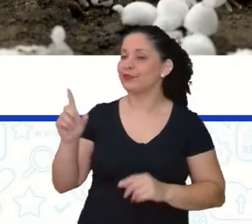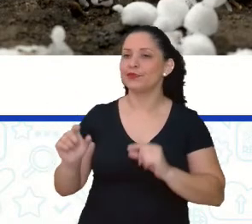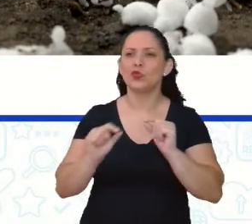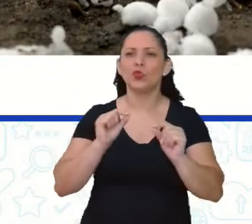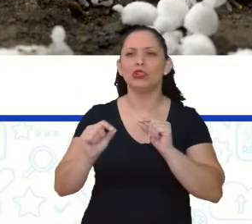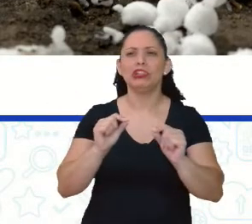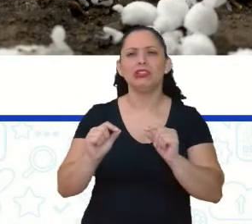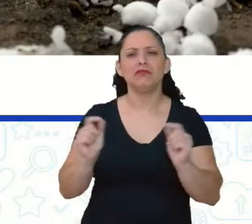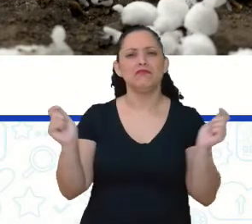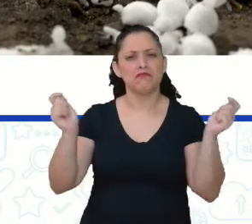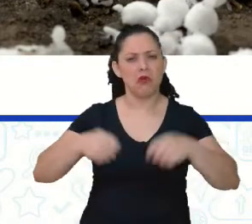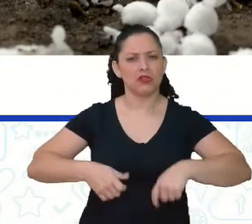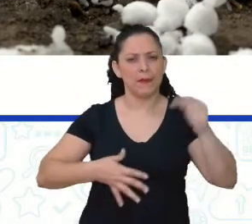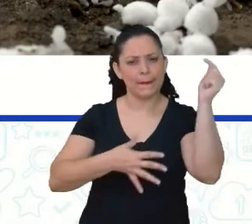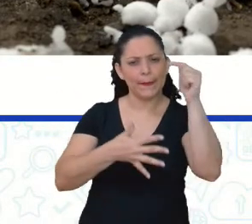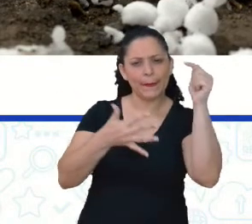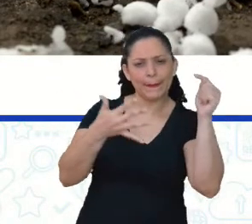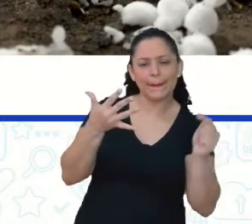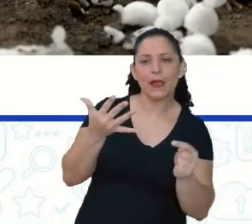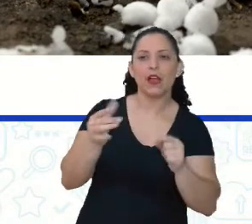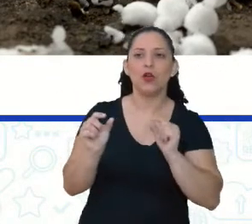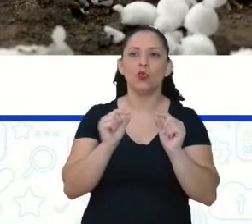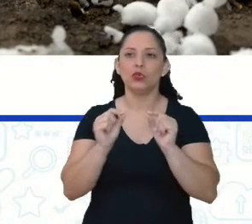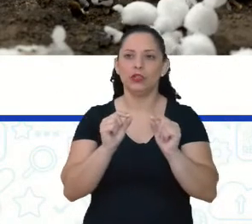naturais podem ser classificados em